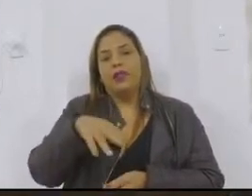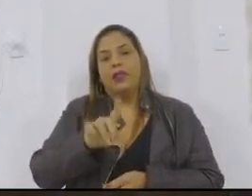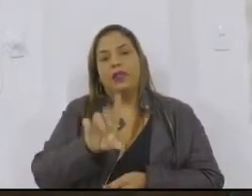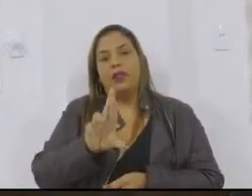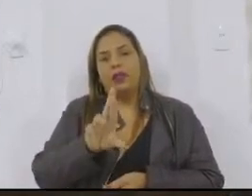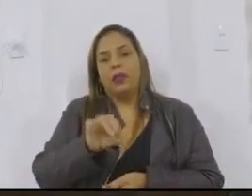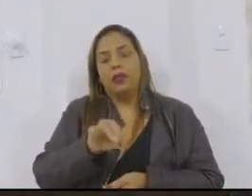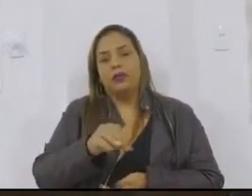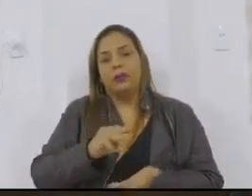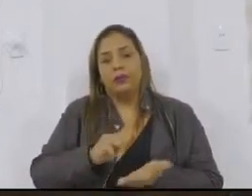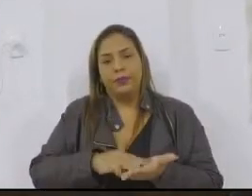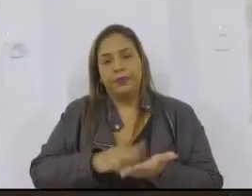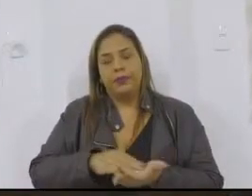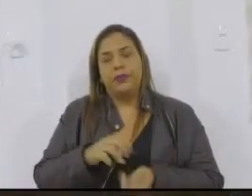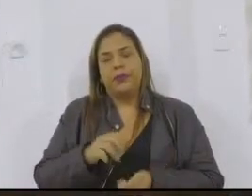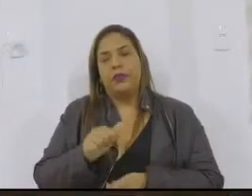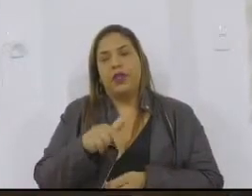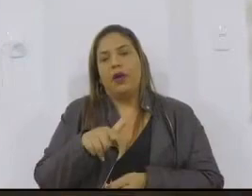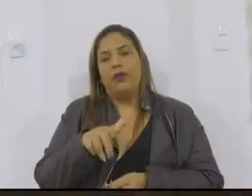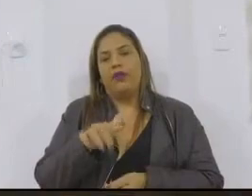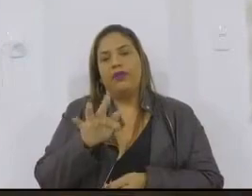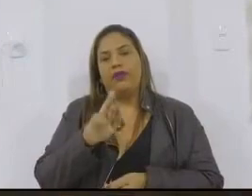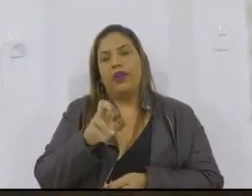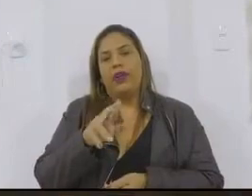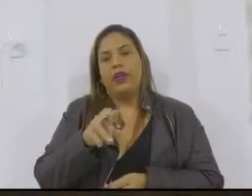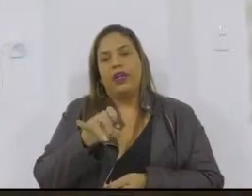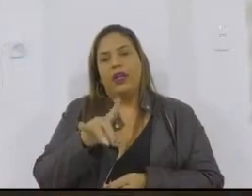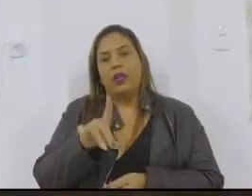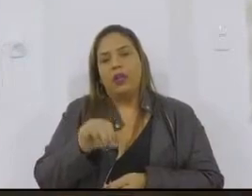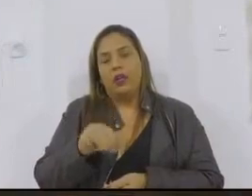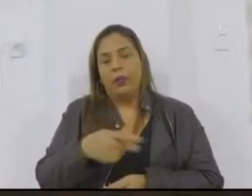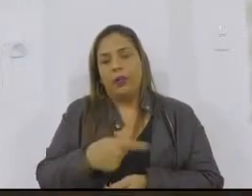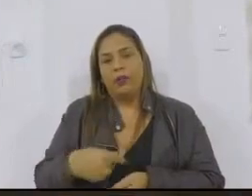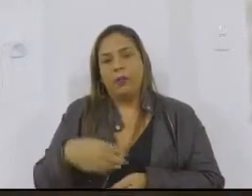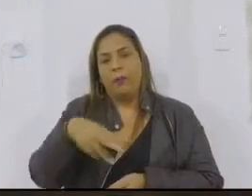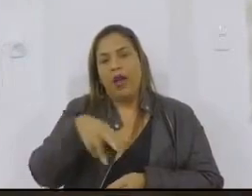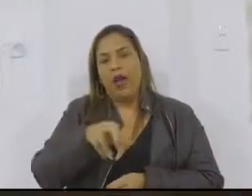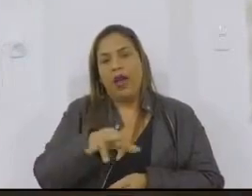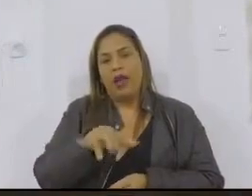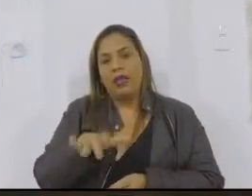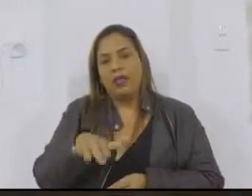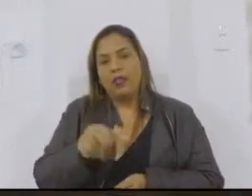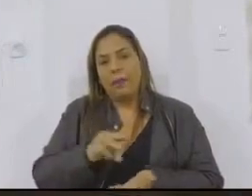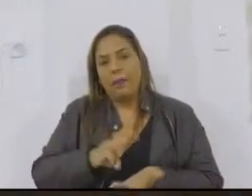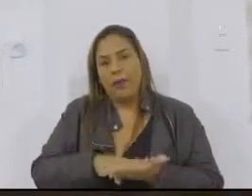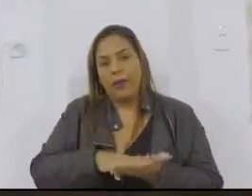membro. Comissão de Saúde, Alfredo Marins, presidente e relator, Márcia Matos, membro.